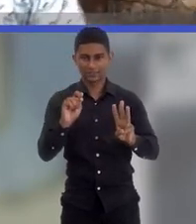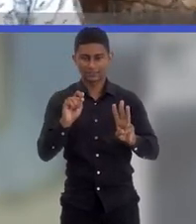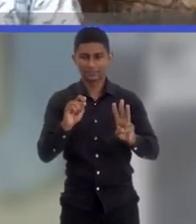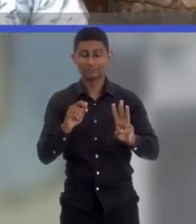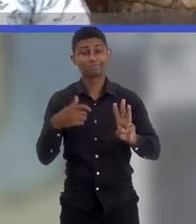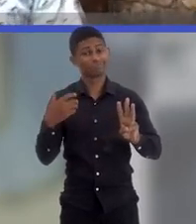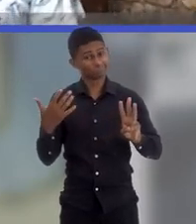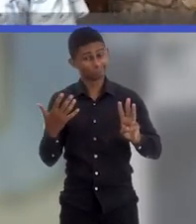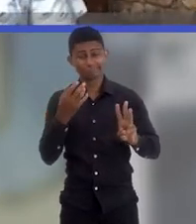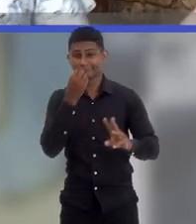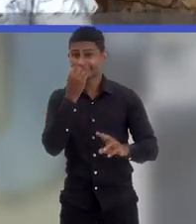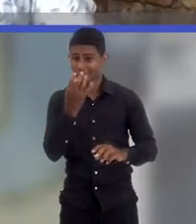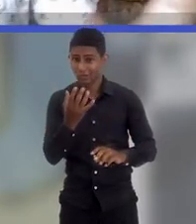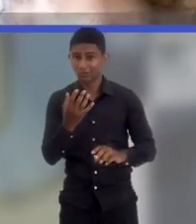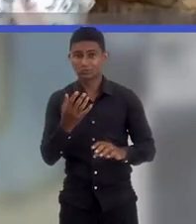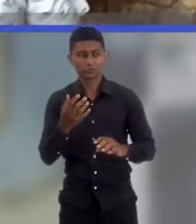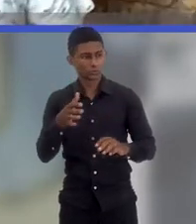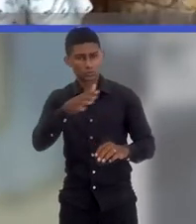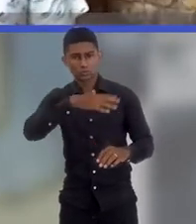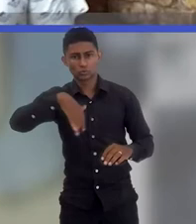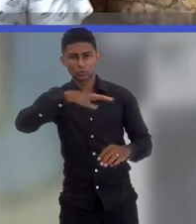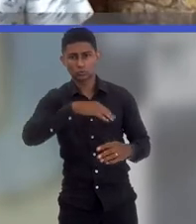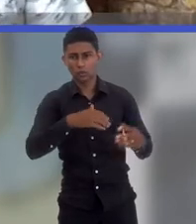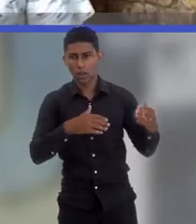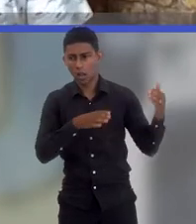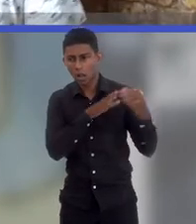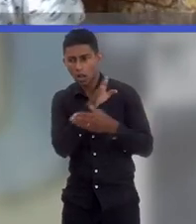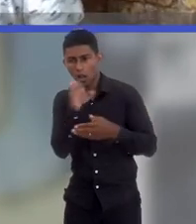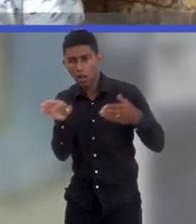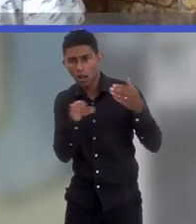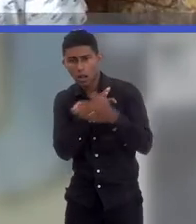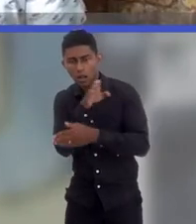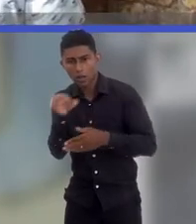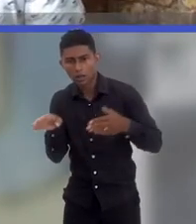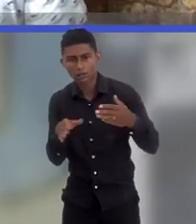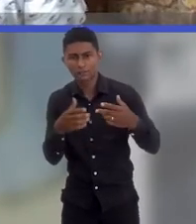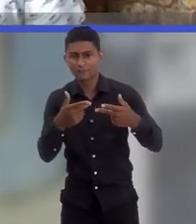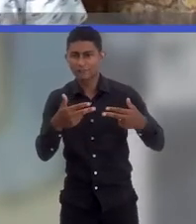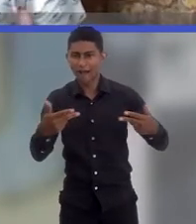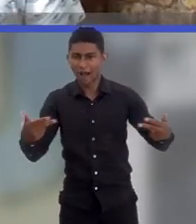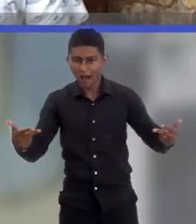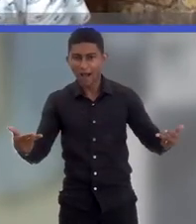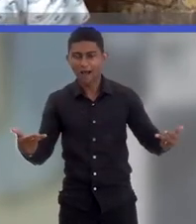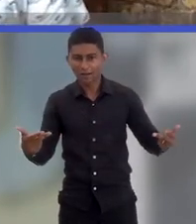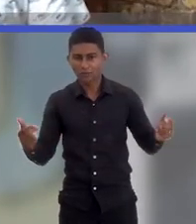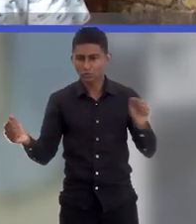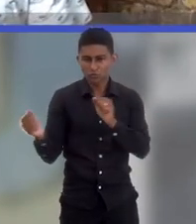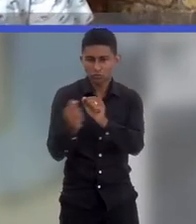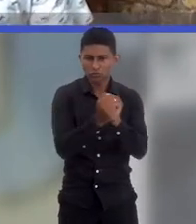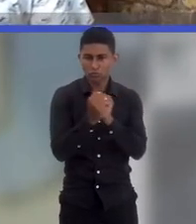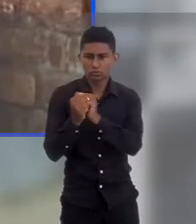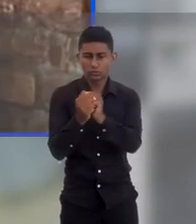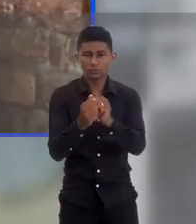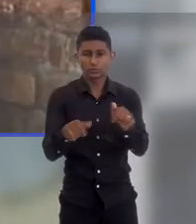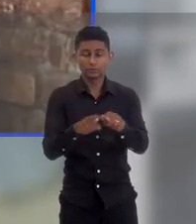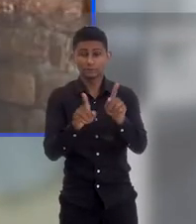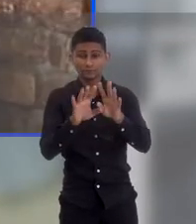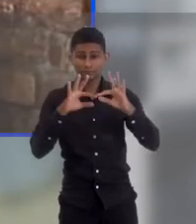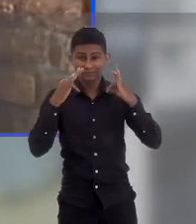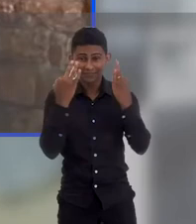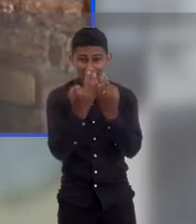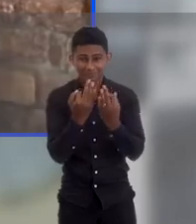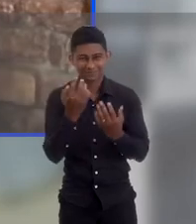gandula inesquecível. Então a gente tem talento chegando junto, né? Fernandinha Maia, Suel, como você falou, Chicão. A